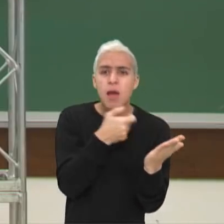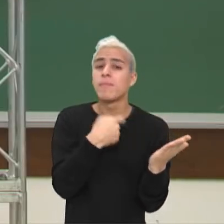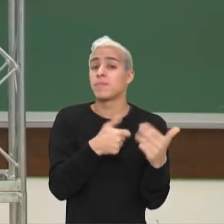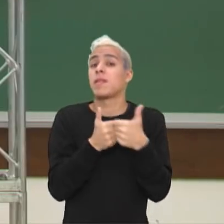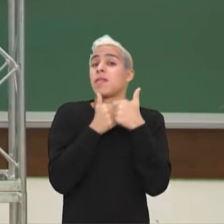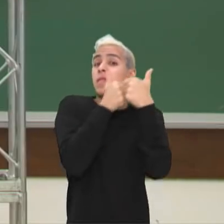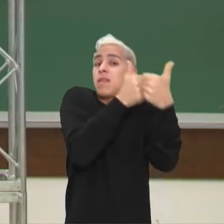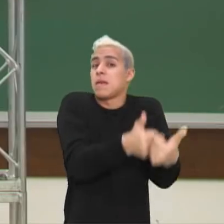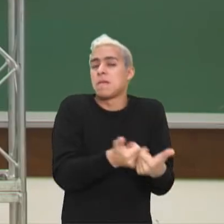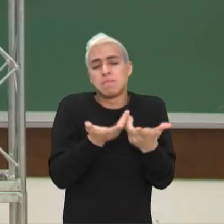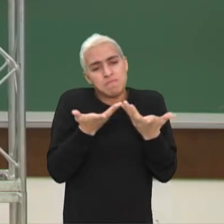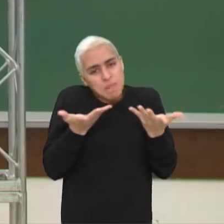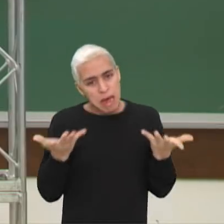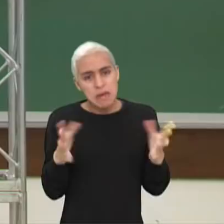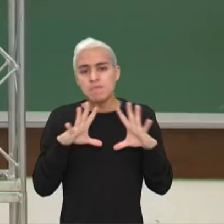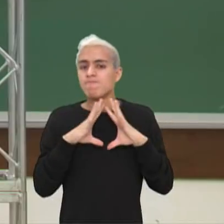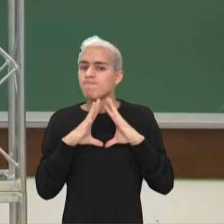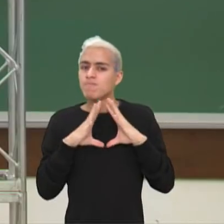regras. Mas